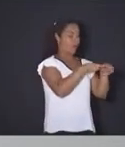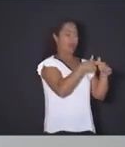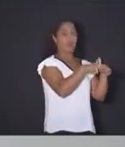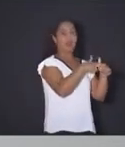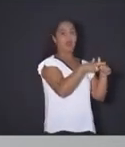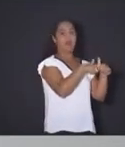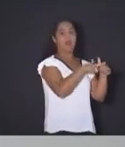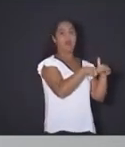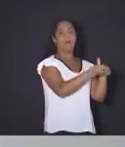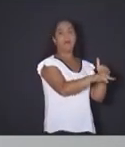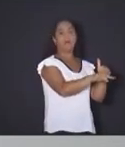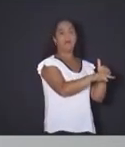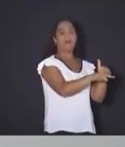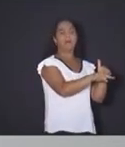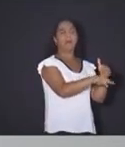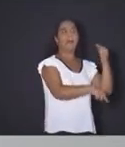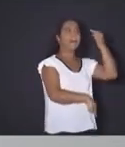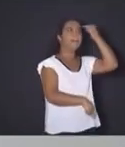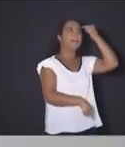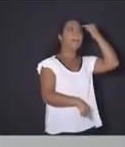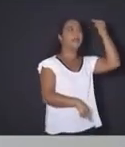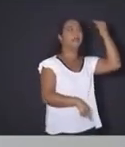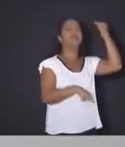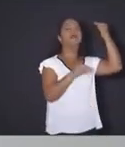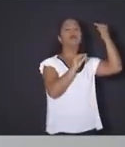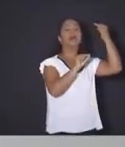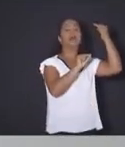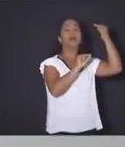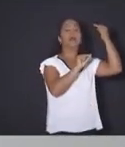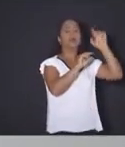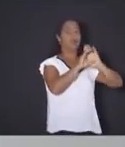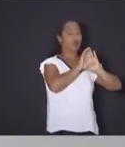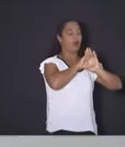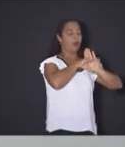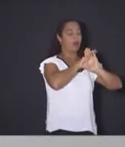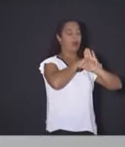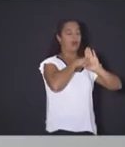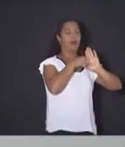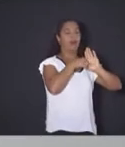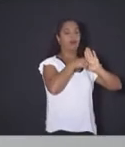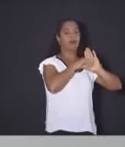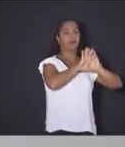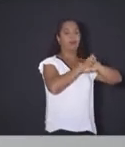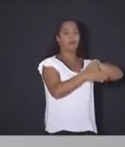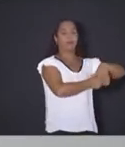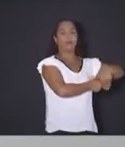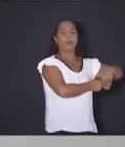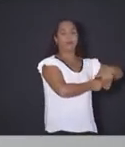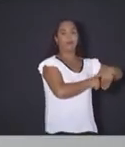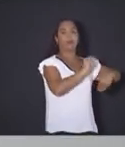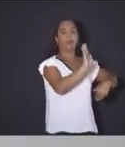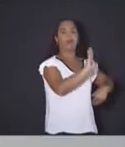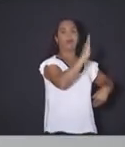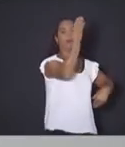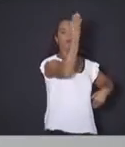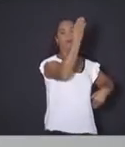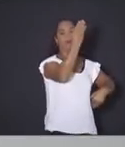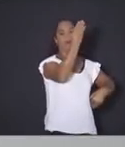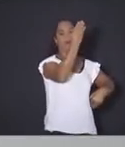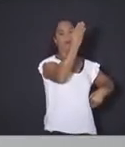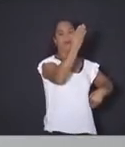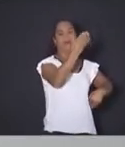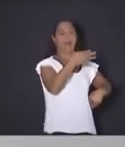financeiro a falsificação do conselho de austeridade leva a buscar uma